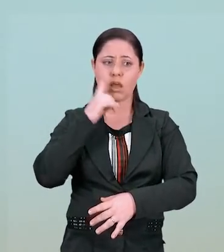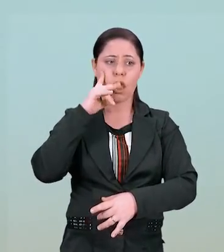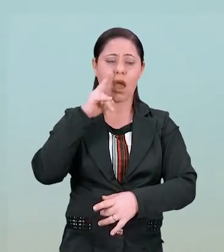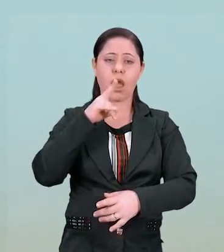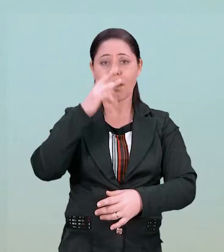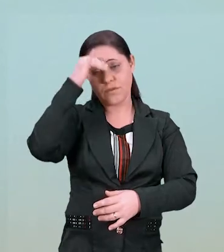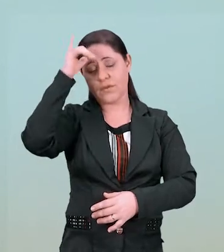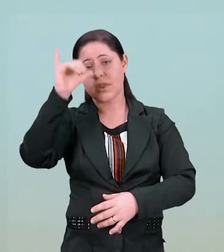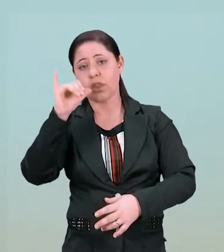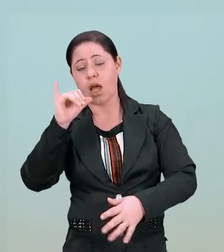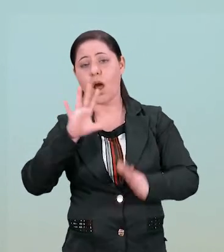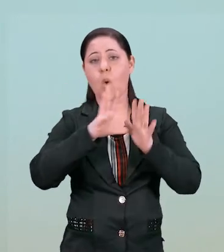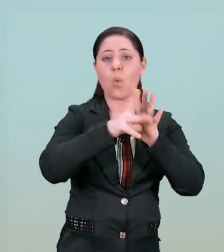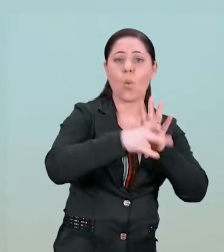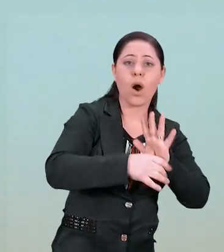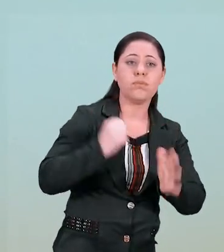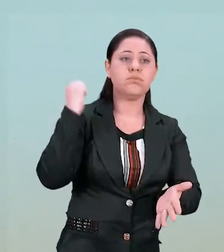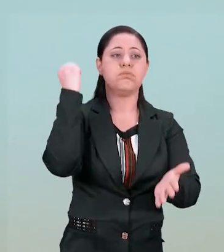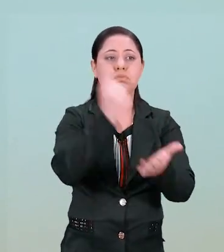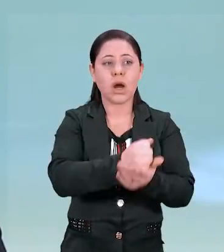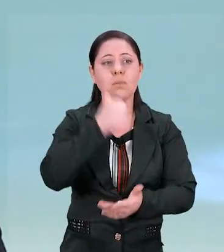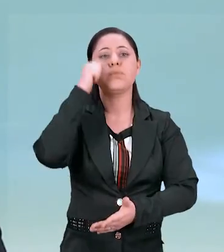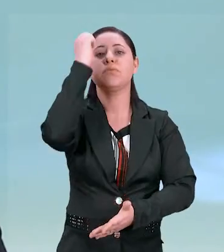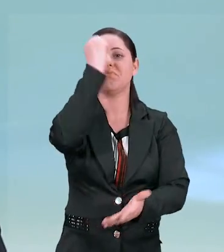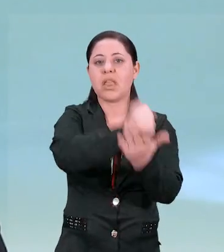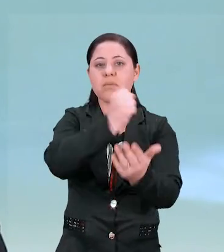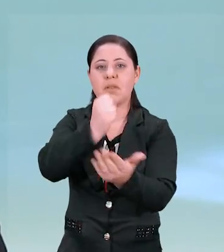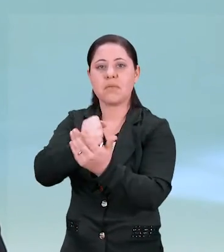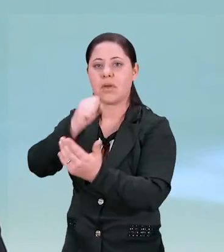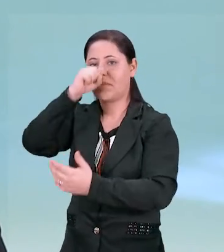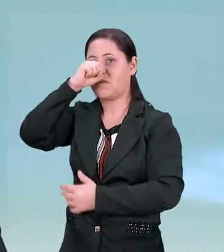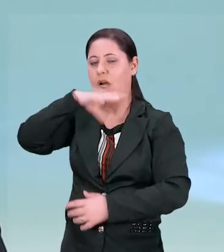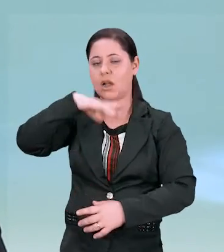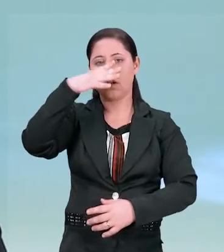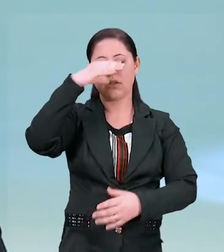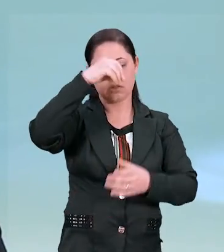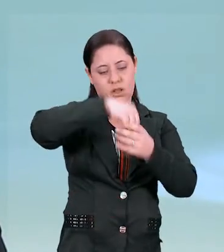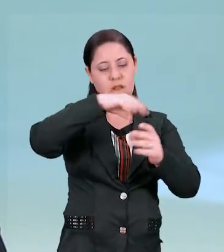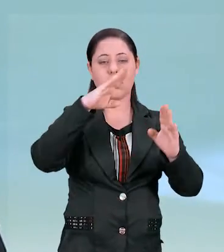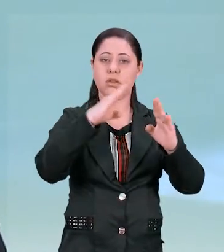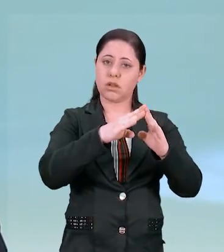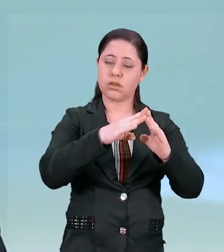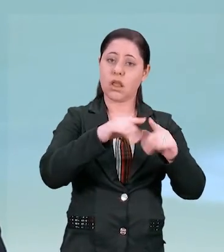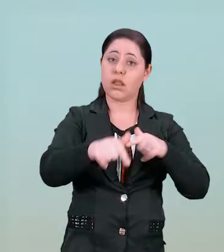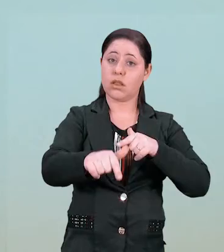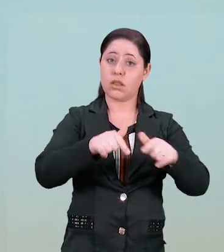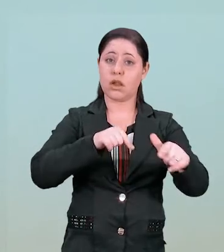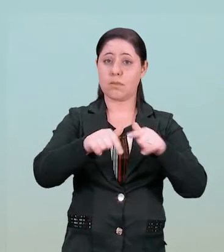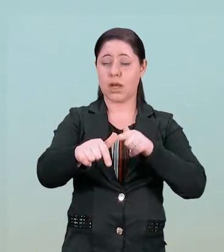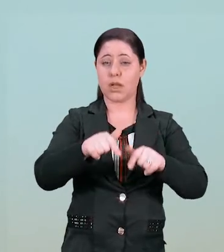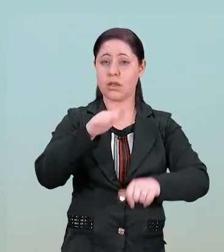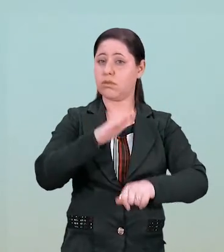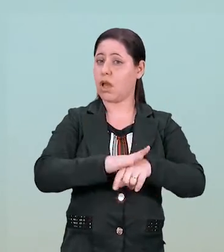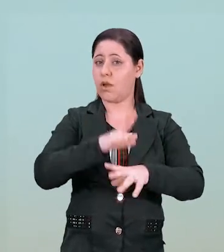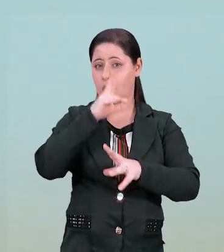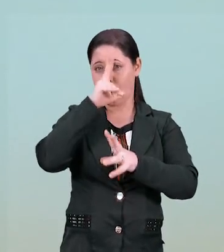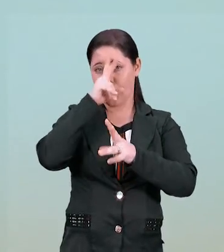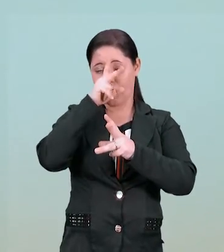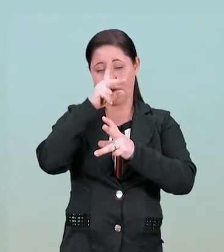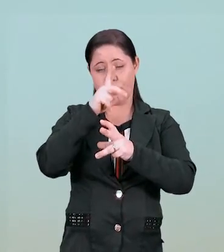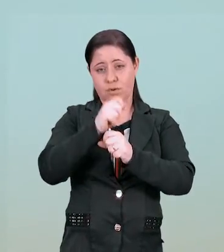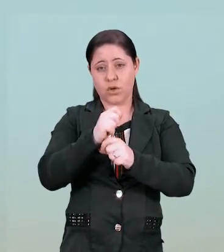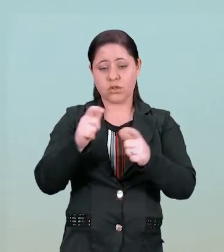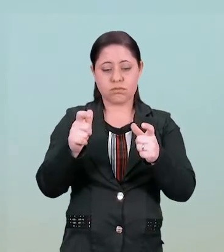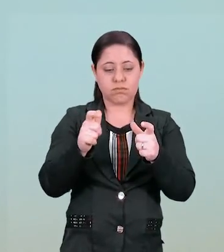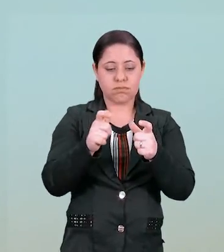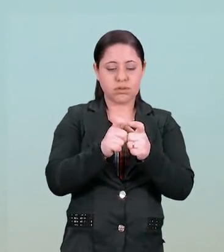roubo, o homicídio, o feminicídio, a violência doméstica. Nós estamos trabalhando quase que na metade das nossas forças para combater